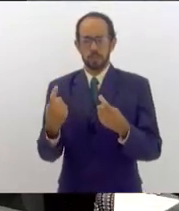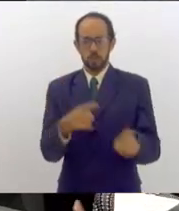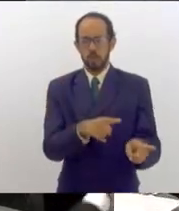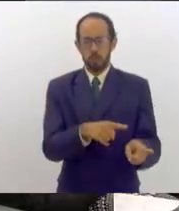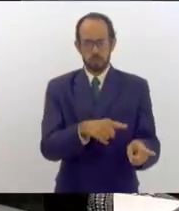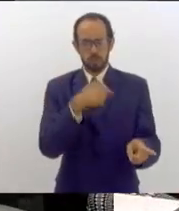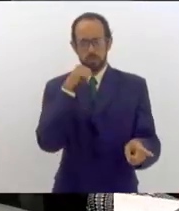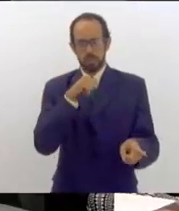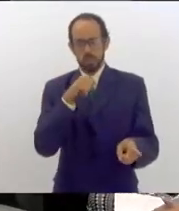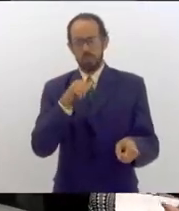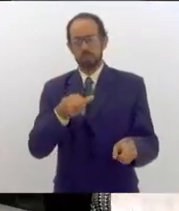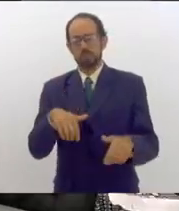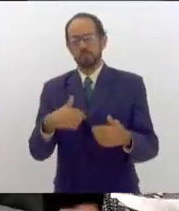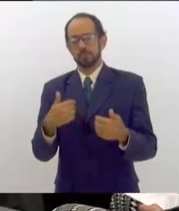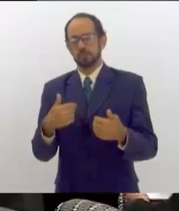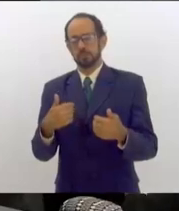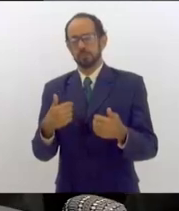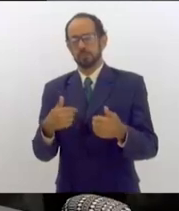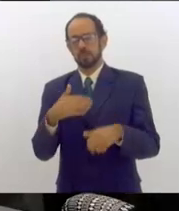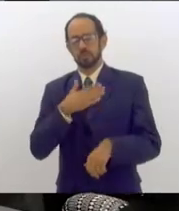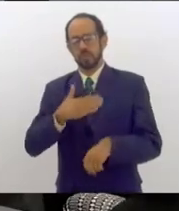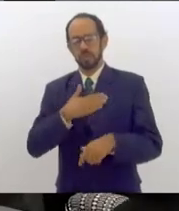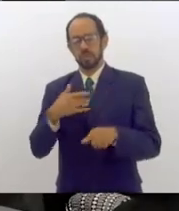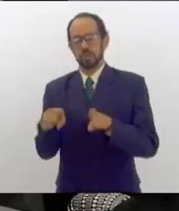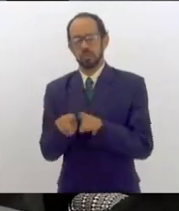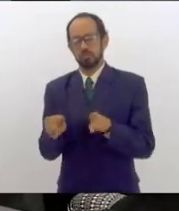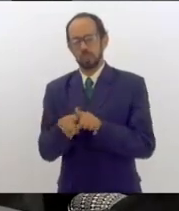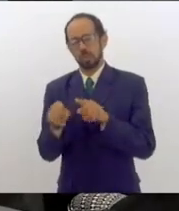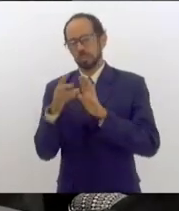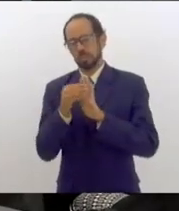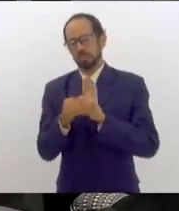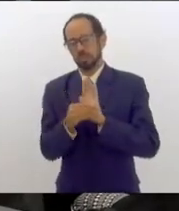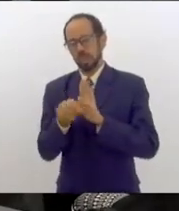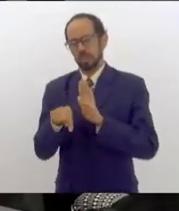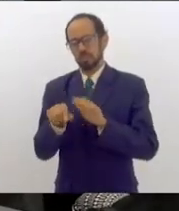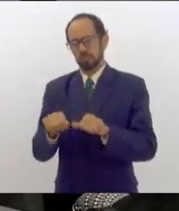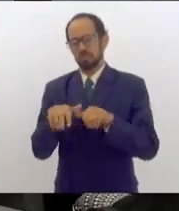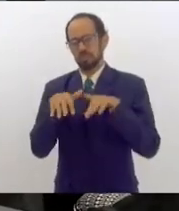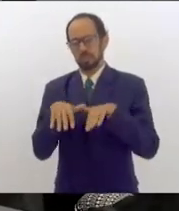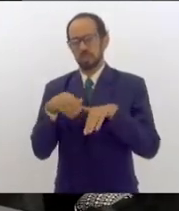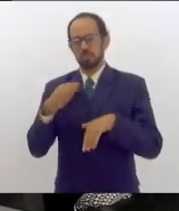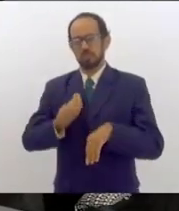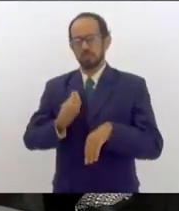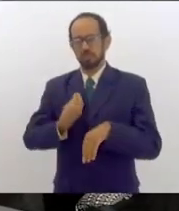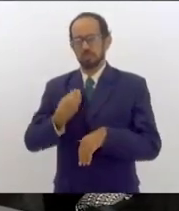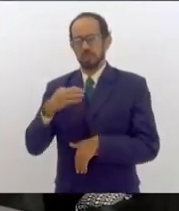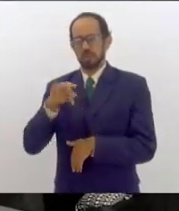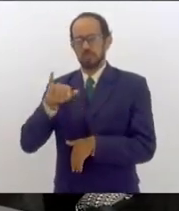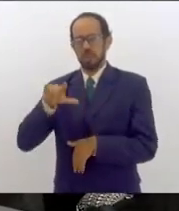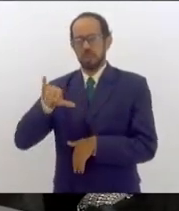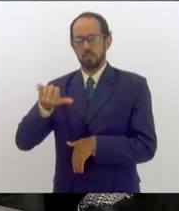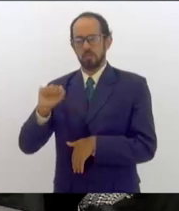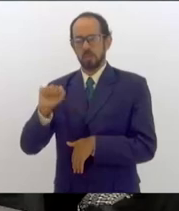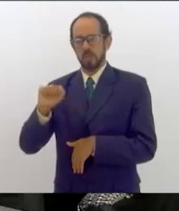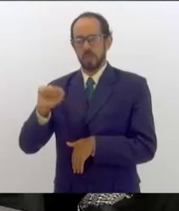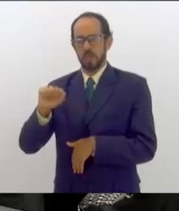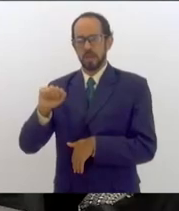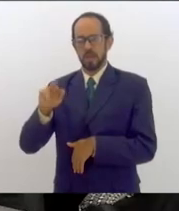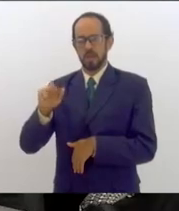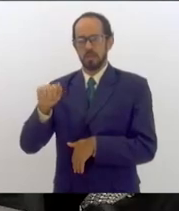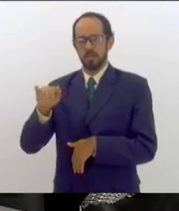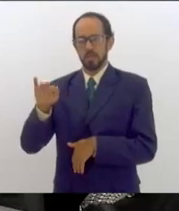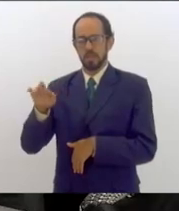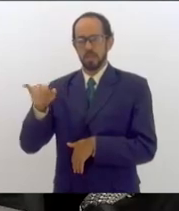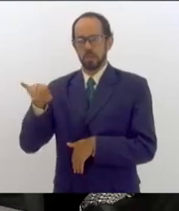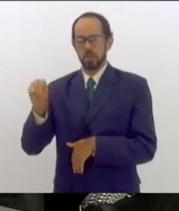violência realmente gostaria também de registrar aqui no plenário a presença da Flávia Doutora Flávia Ribeiro